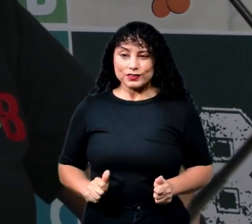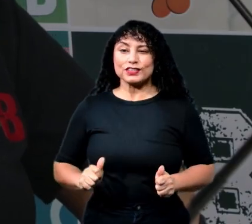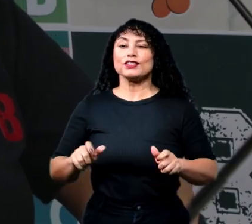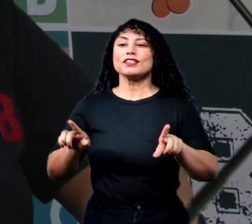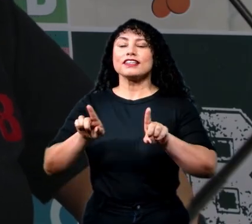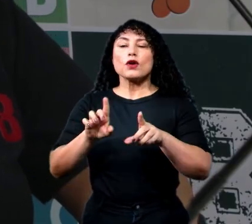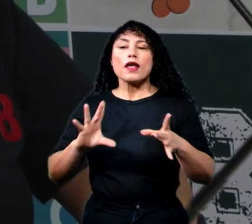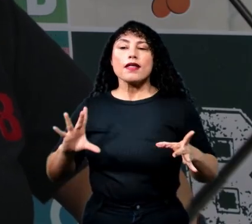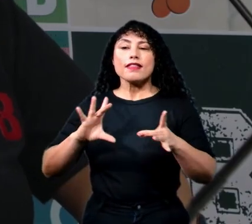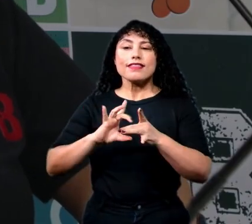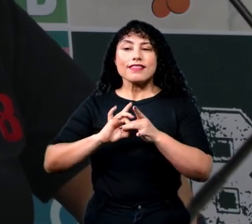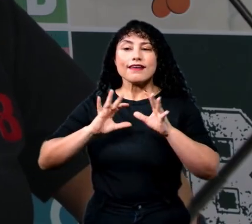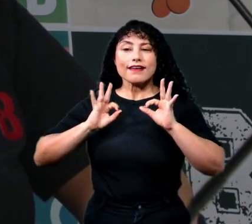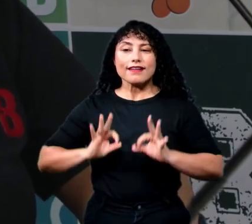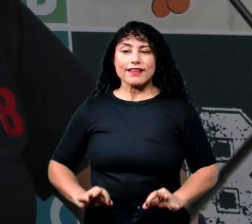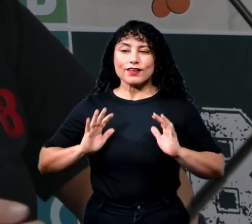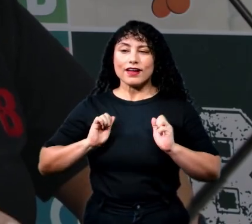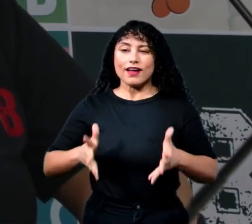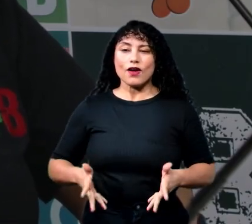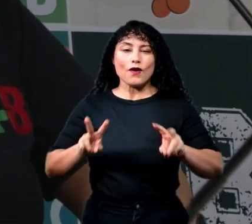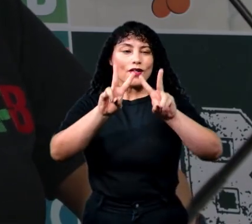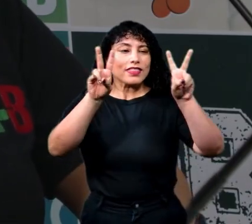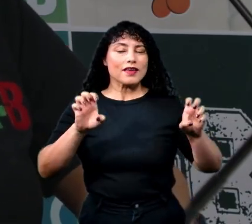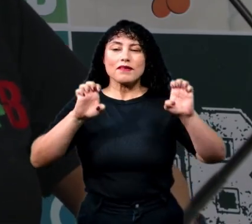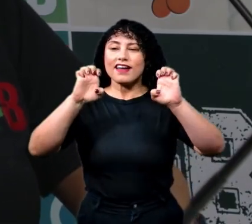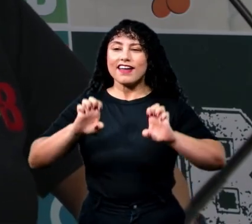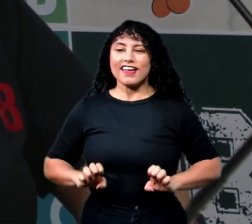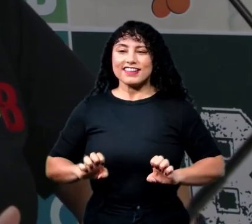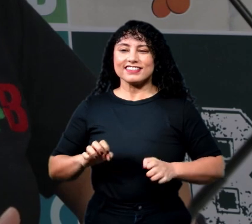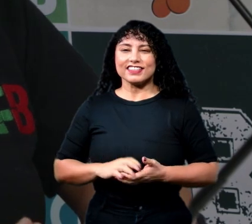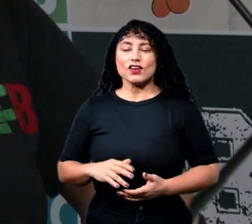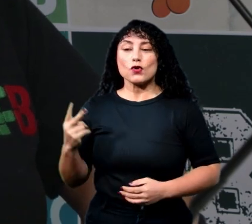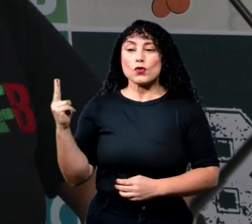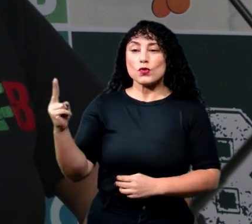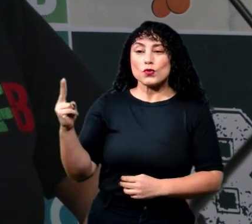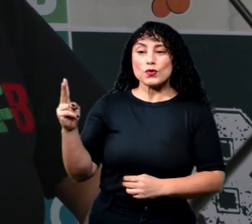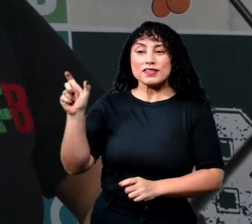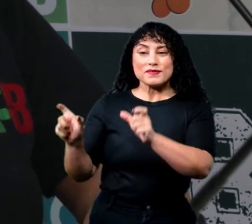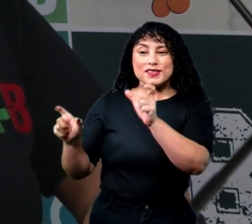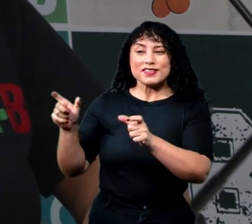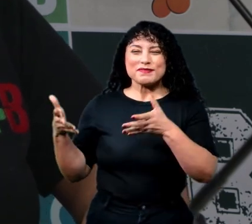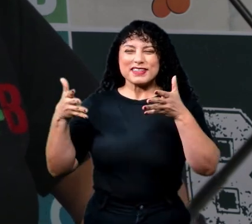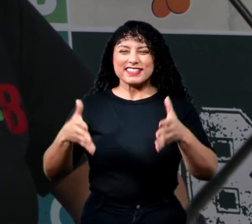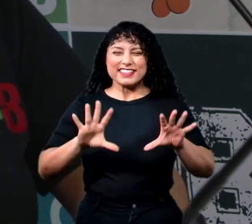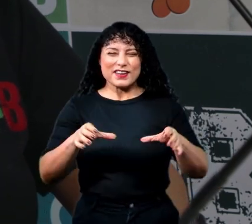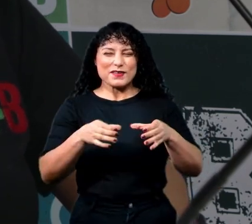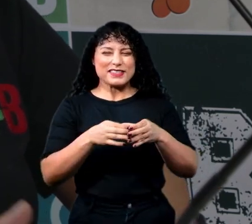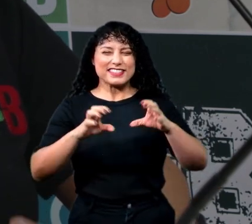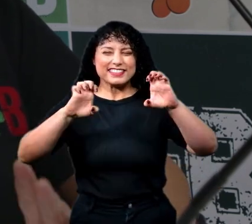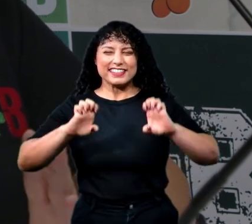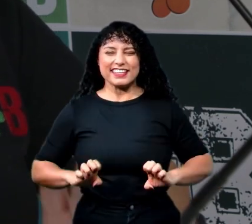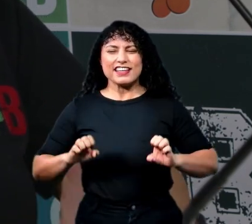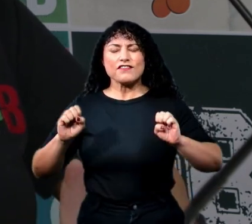Atitude, e o tema é ética. Nós estamos aqui com dois participantes da Comissão de Ética que